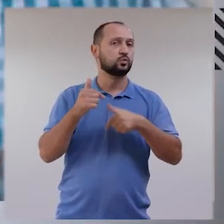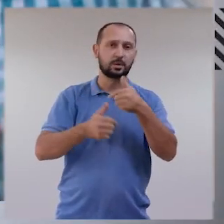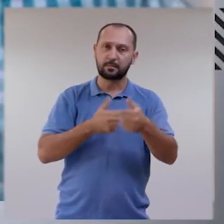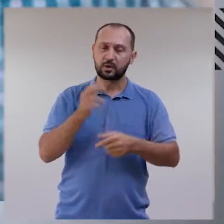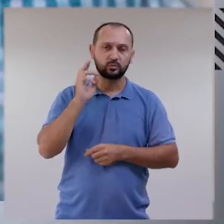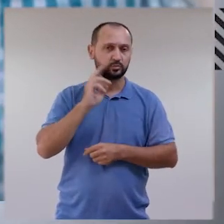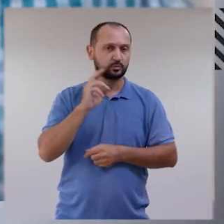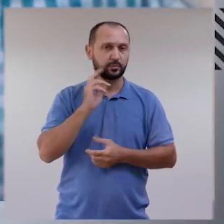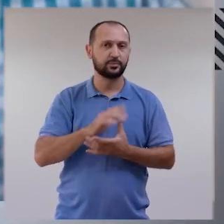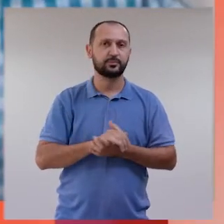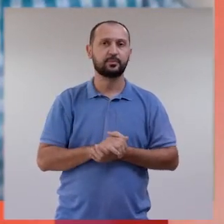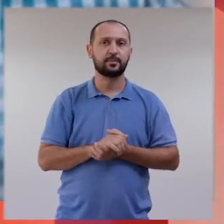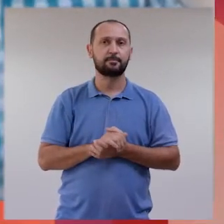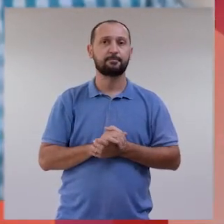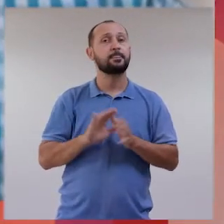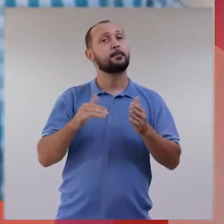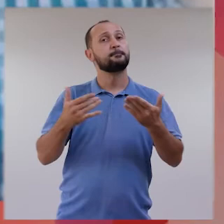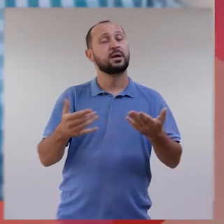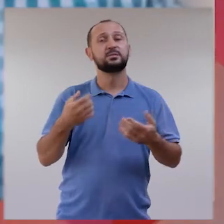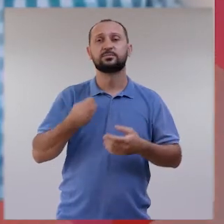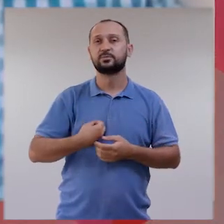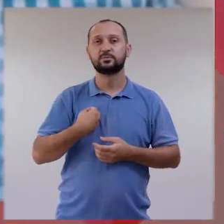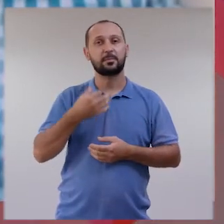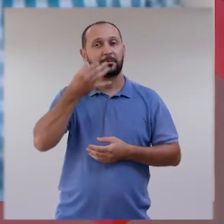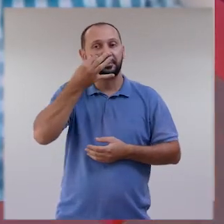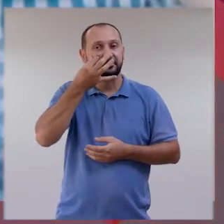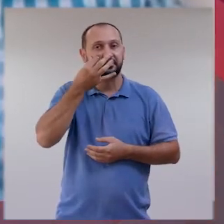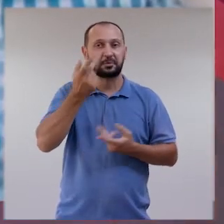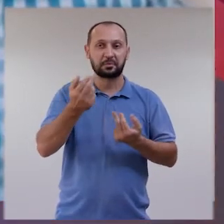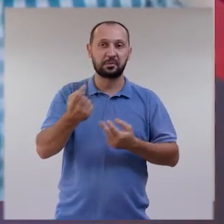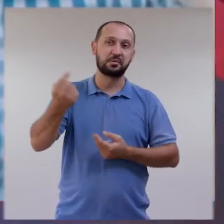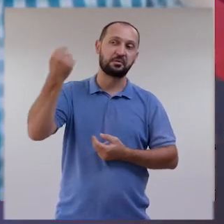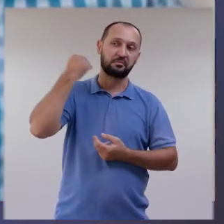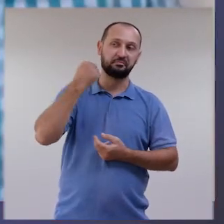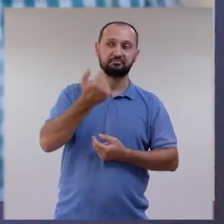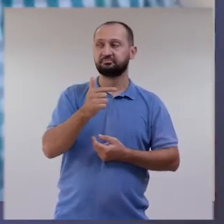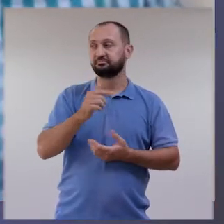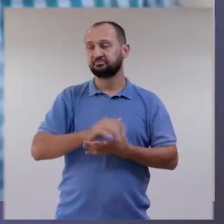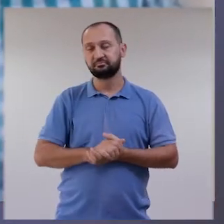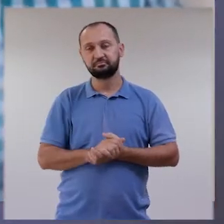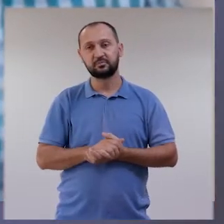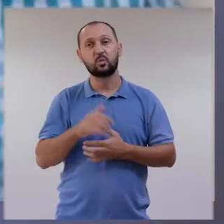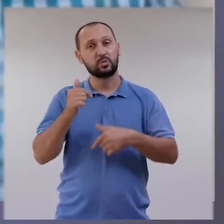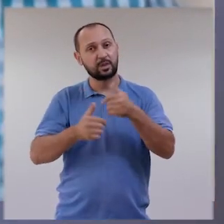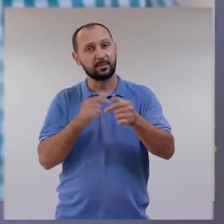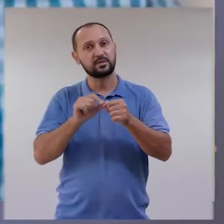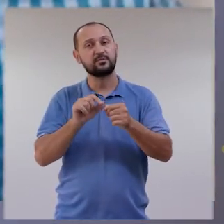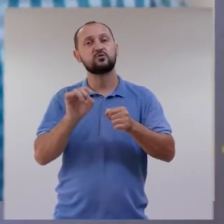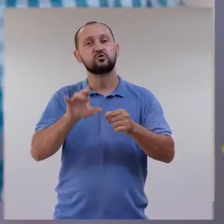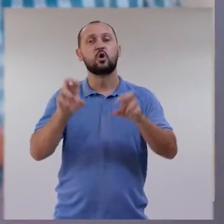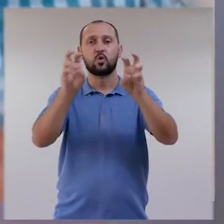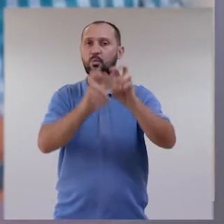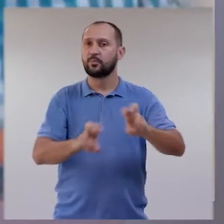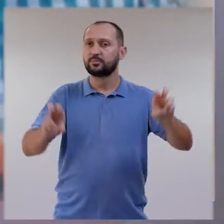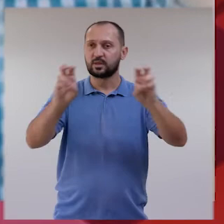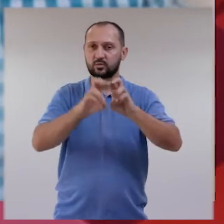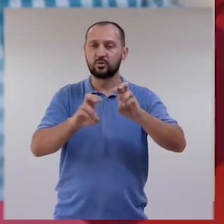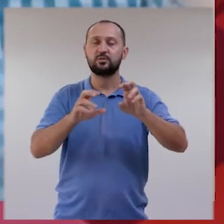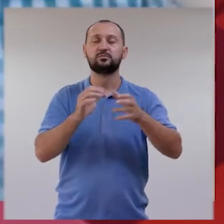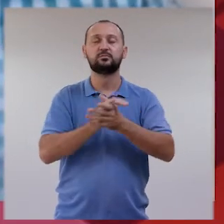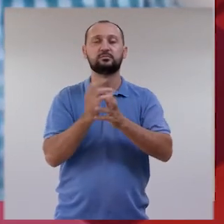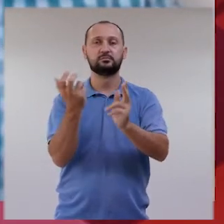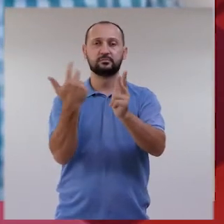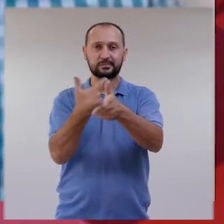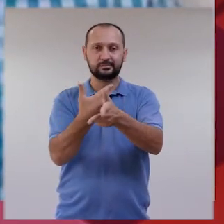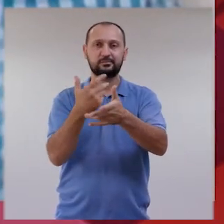gente continuou fazendo o nosso trabalho, só que não presencial como a gente fazia anteriormente, então os trabalhos são feitos online.